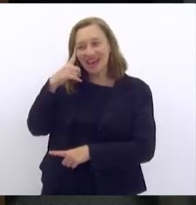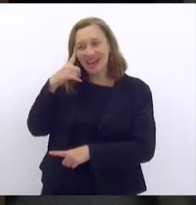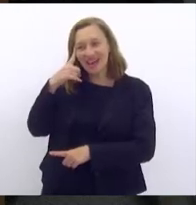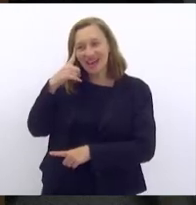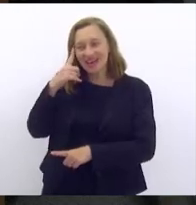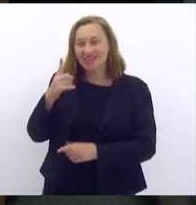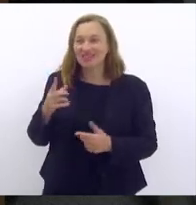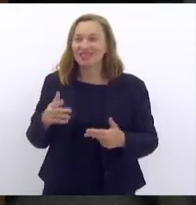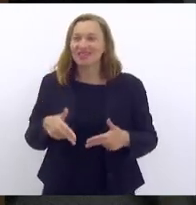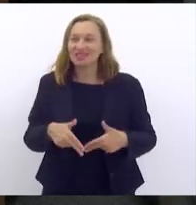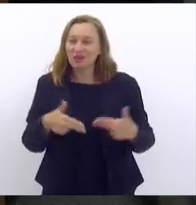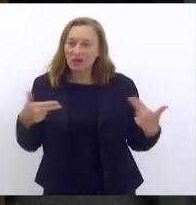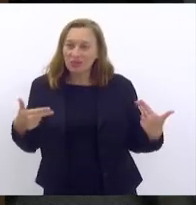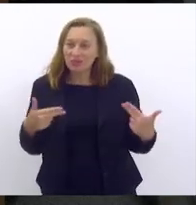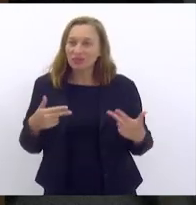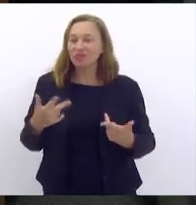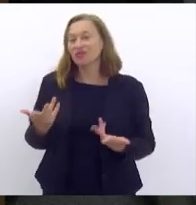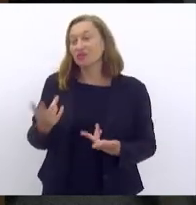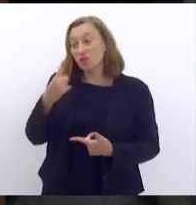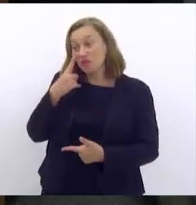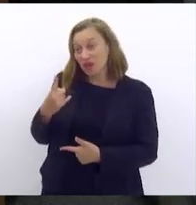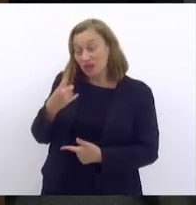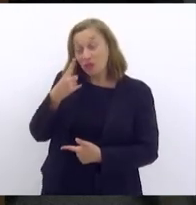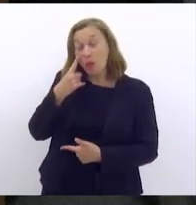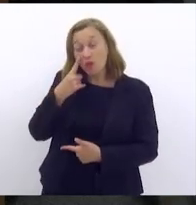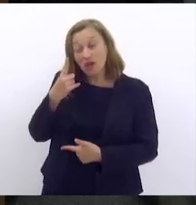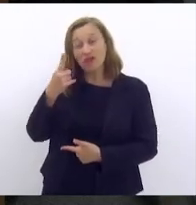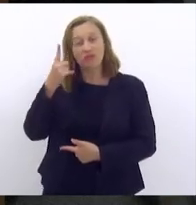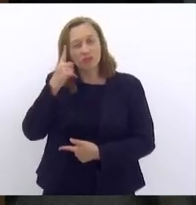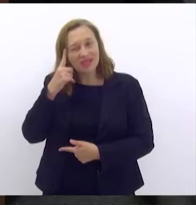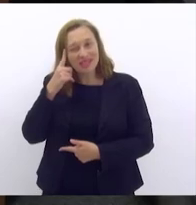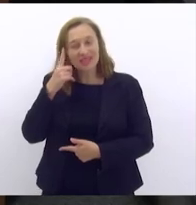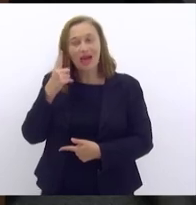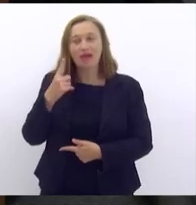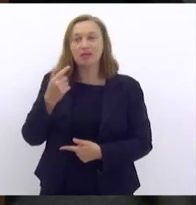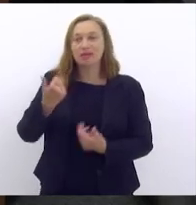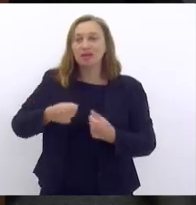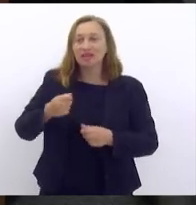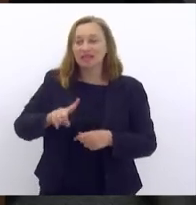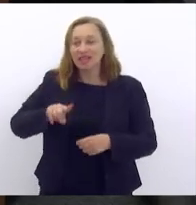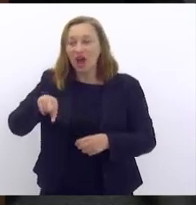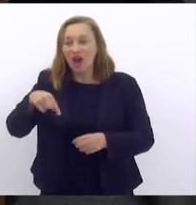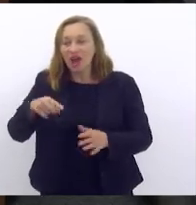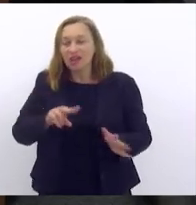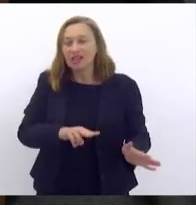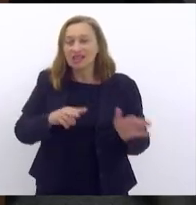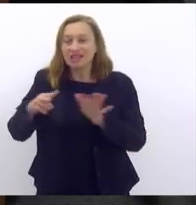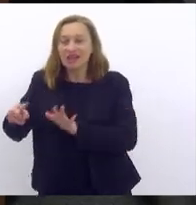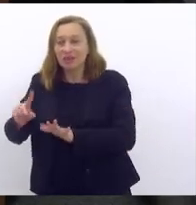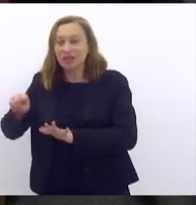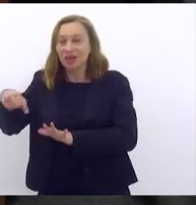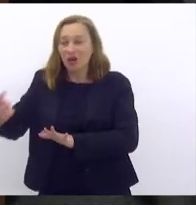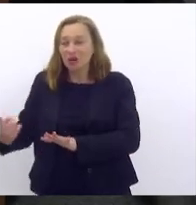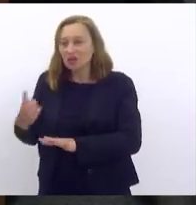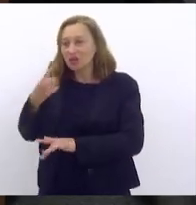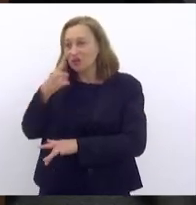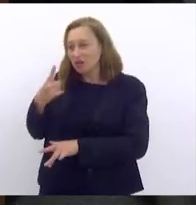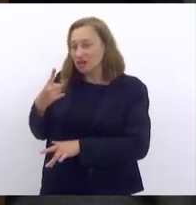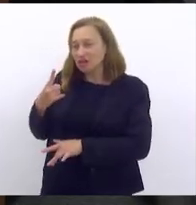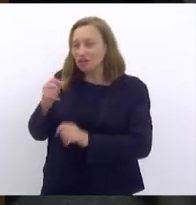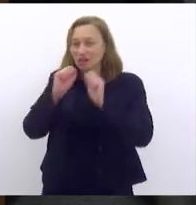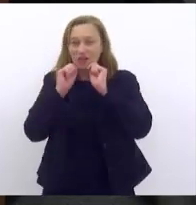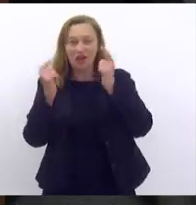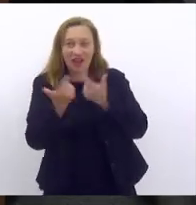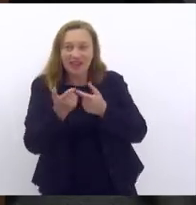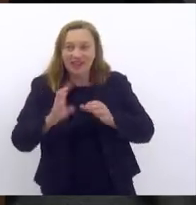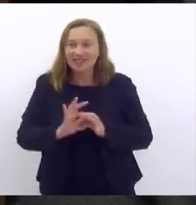do freestyle, que é essa improvisada. Vou pensar numa rima, semana que vem, de repente, eu trago aqui alguma coisa com alerge,